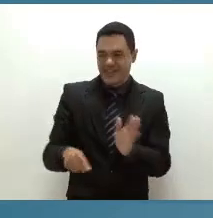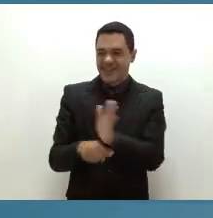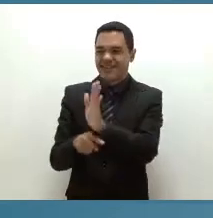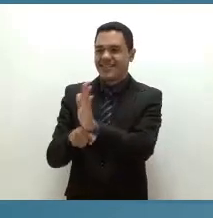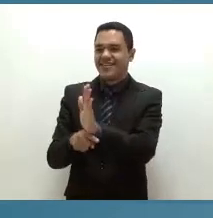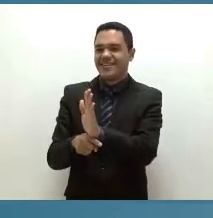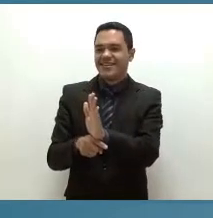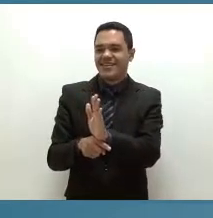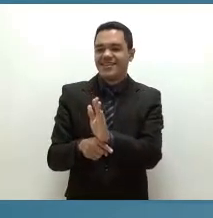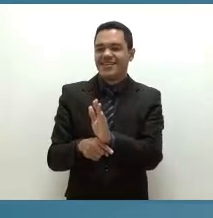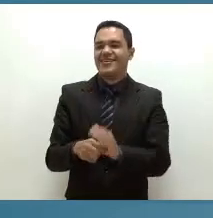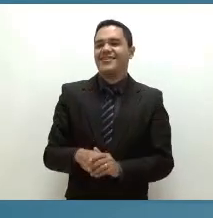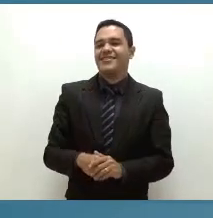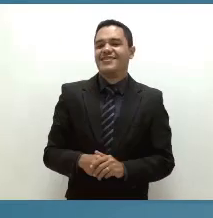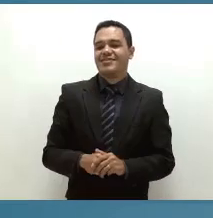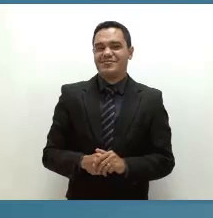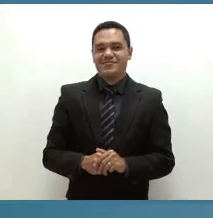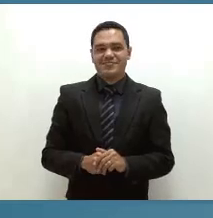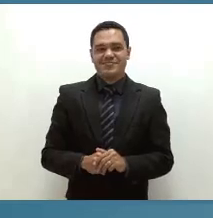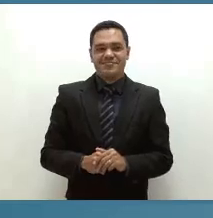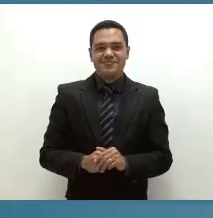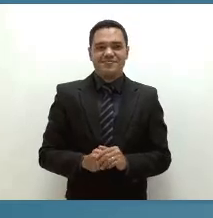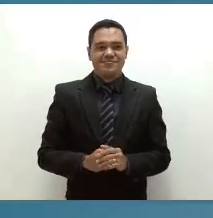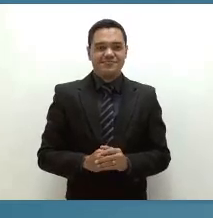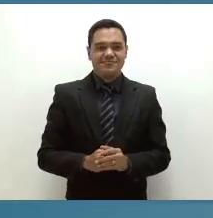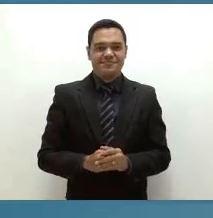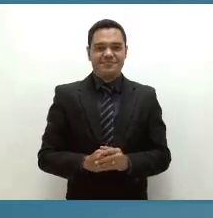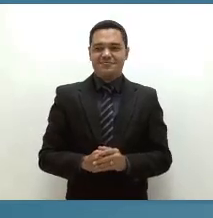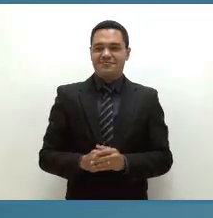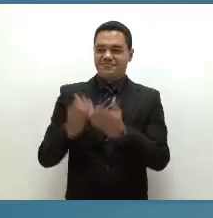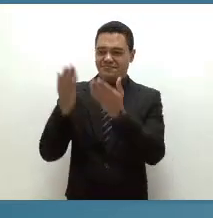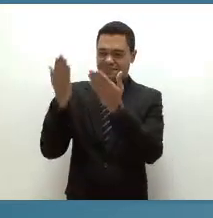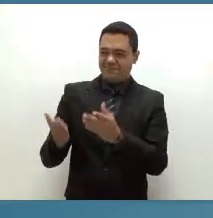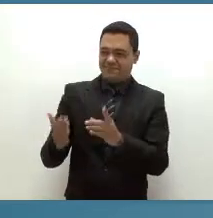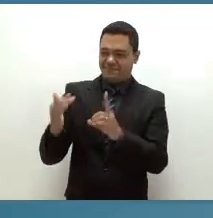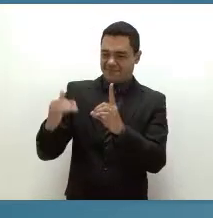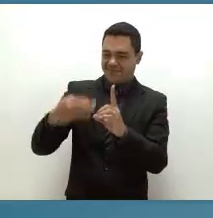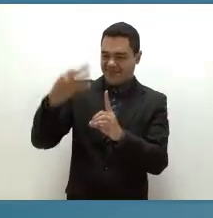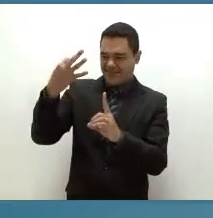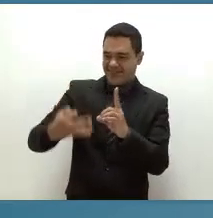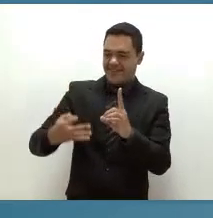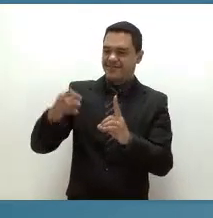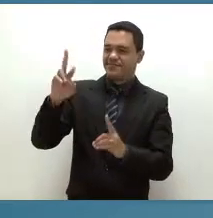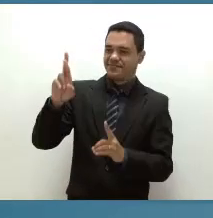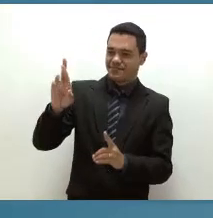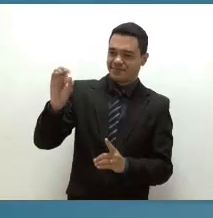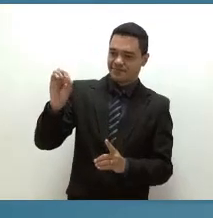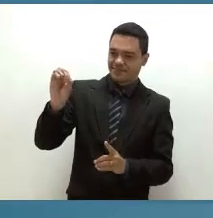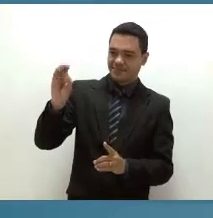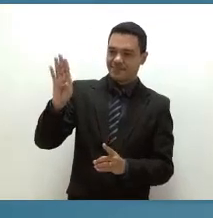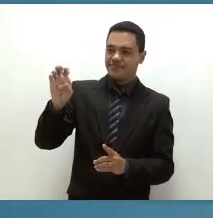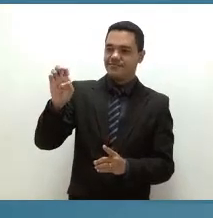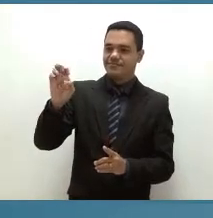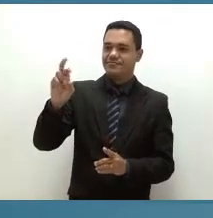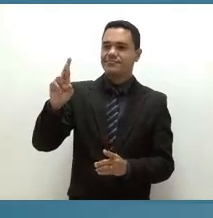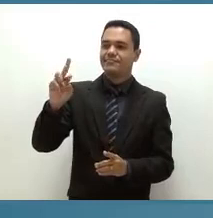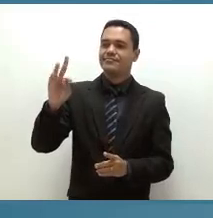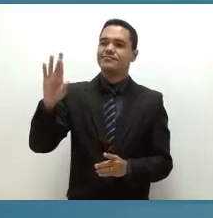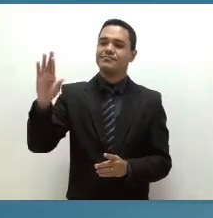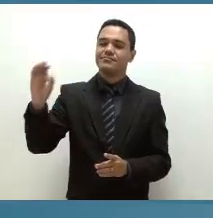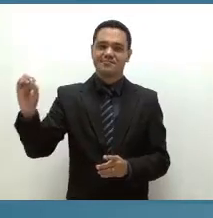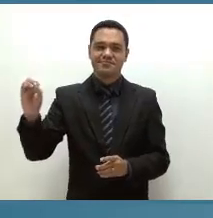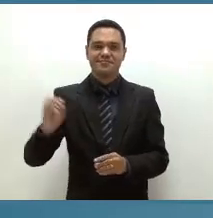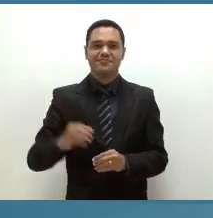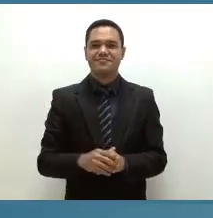que for preciso, desembargadora Nazaré. Doutor Roberto, meu colega de turma, há muito nós já conversamos sobre esse